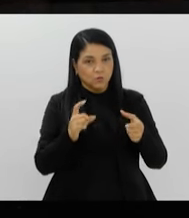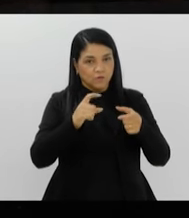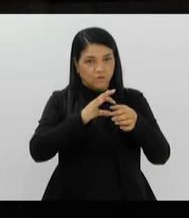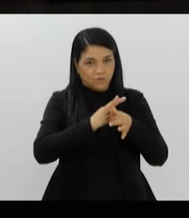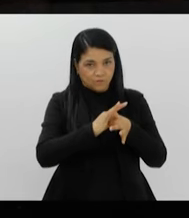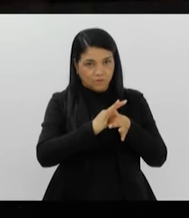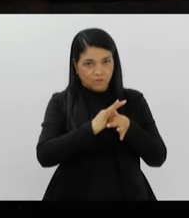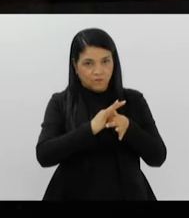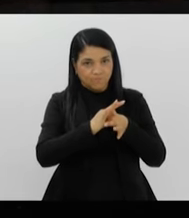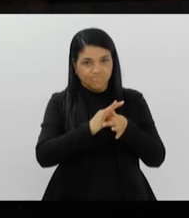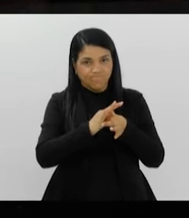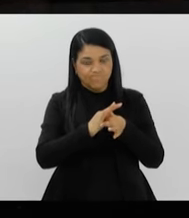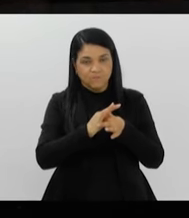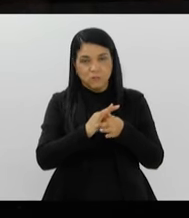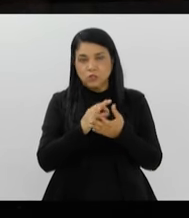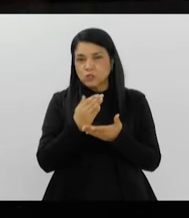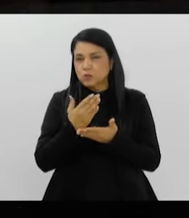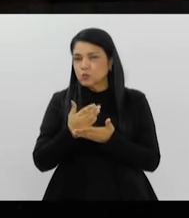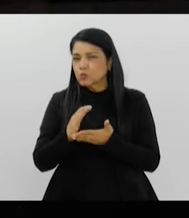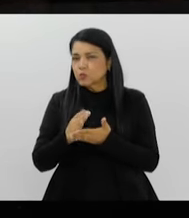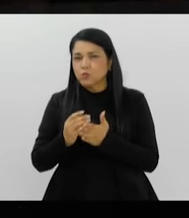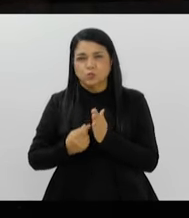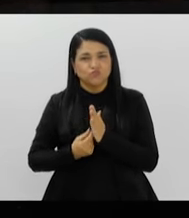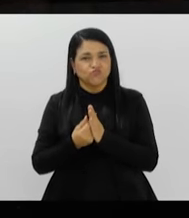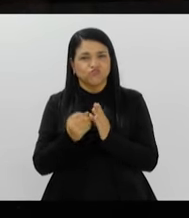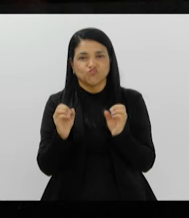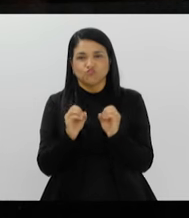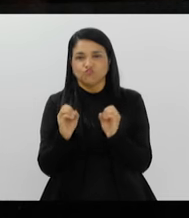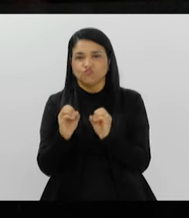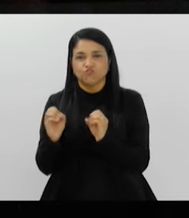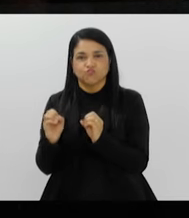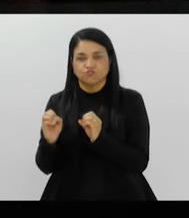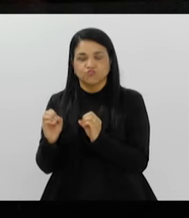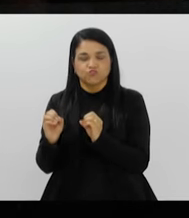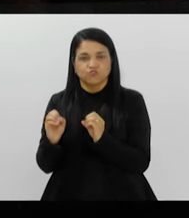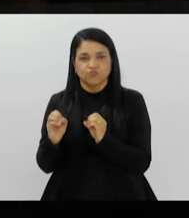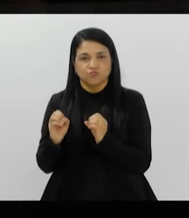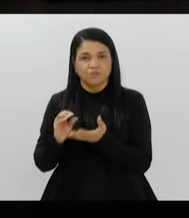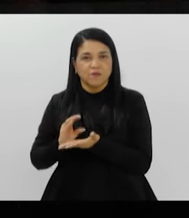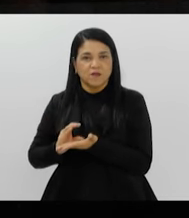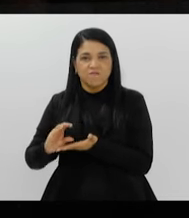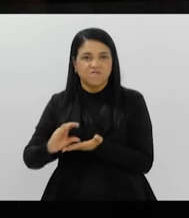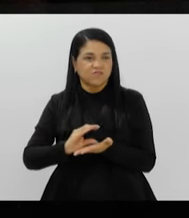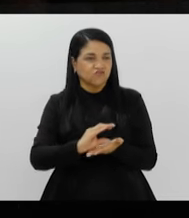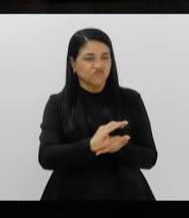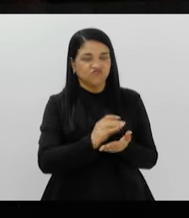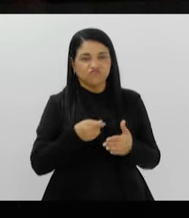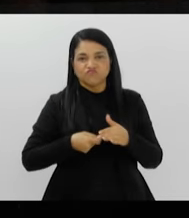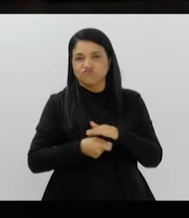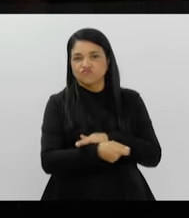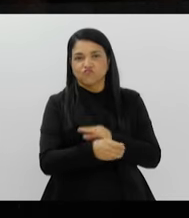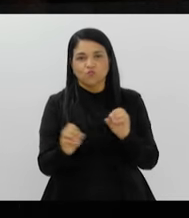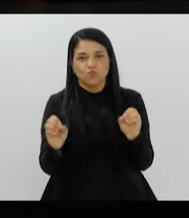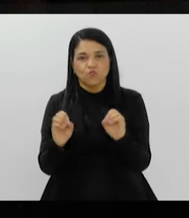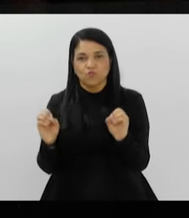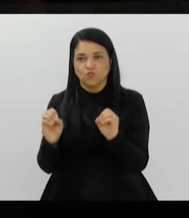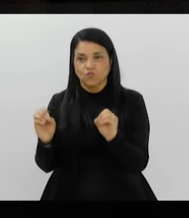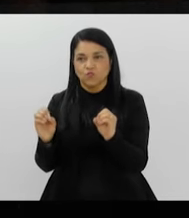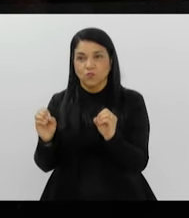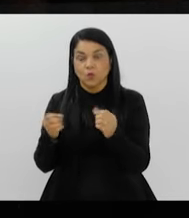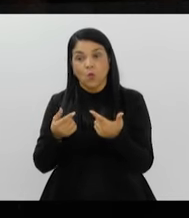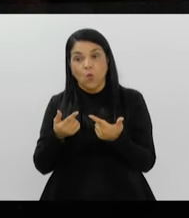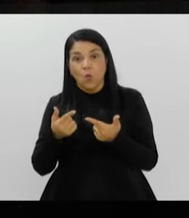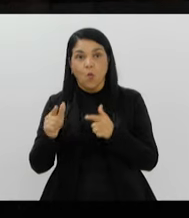praticamente não sobra dinheiro para custeio e nenhum para investimento, o que mostra um